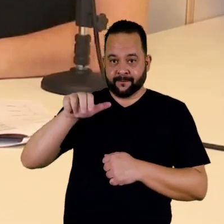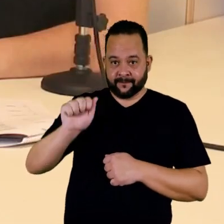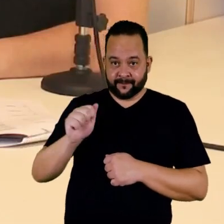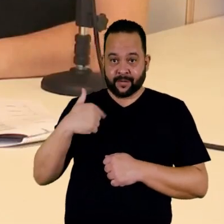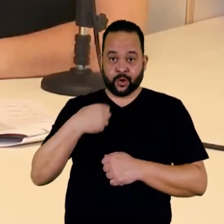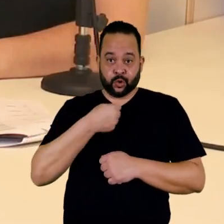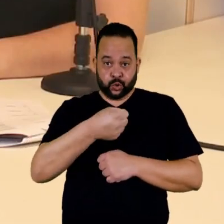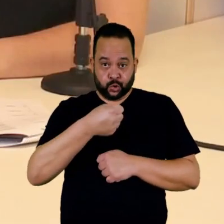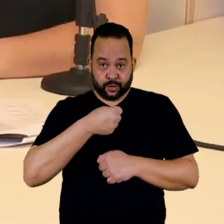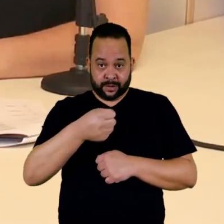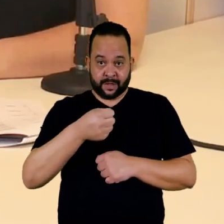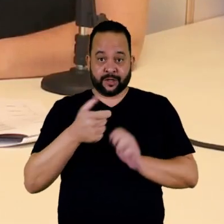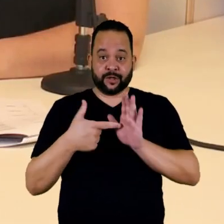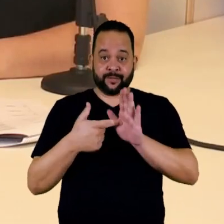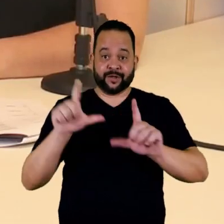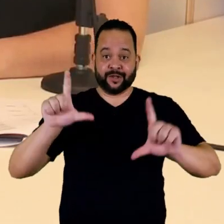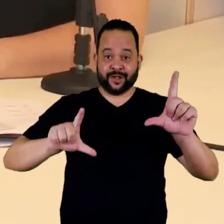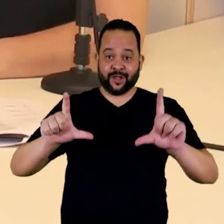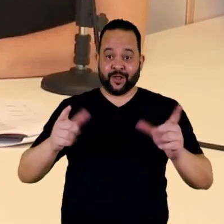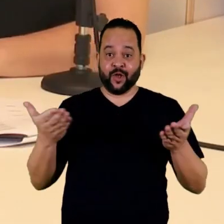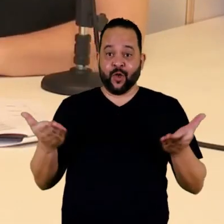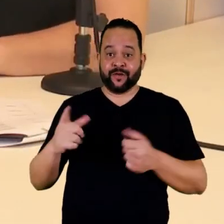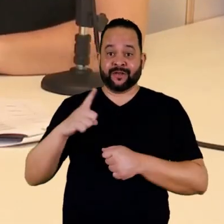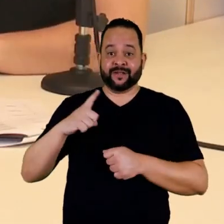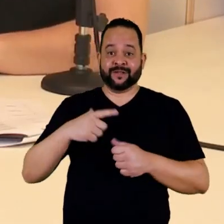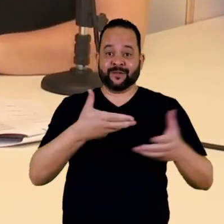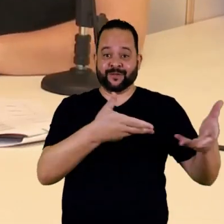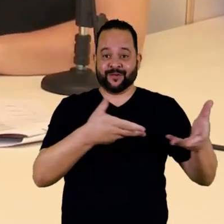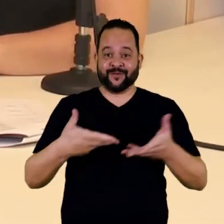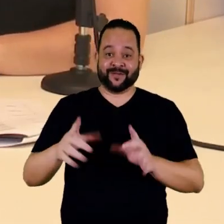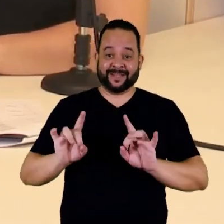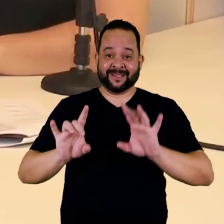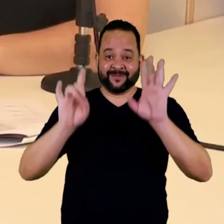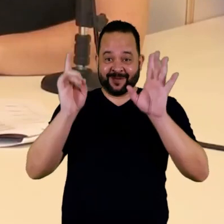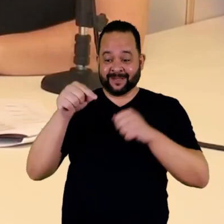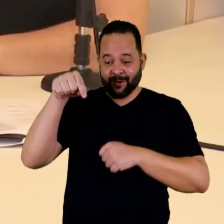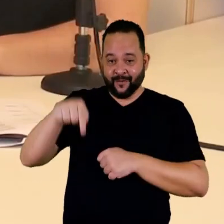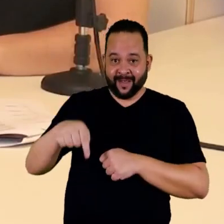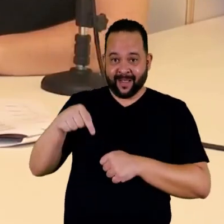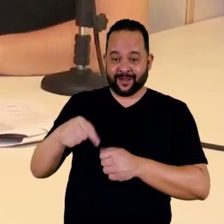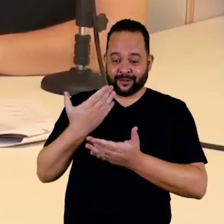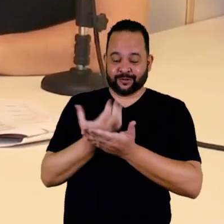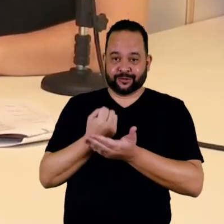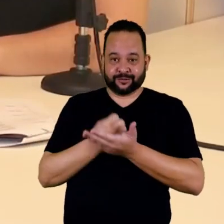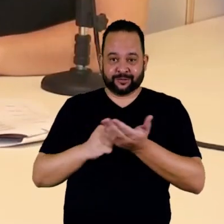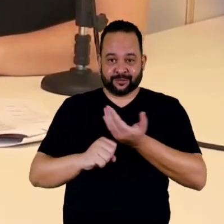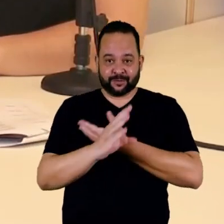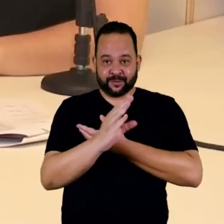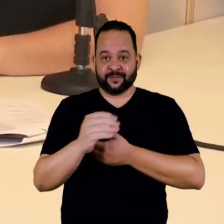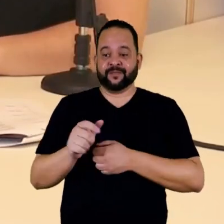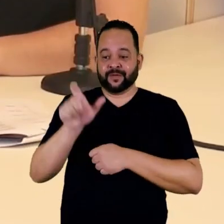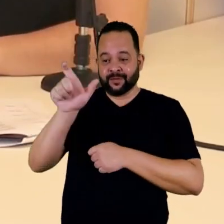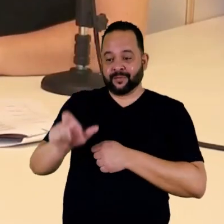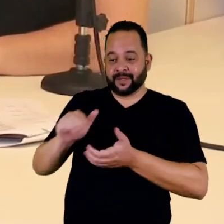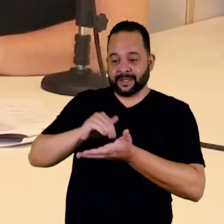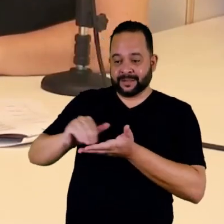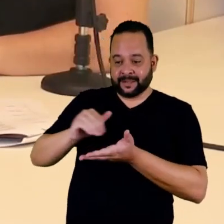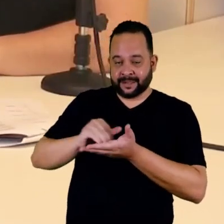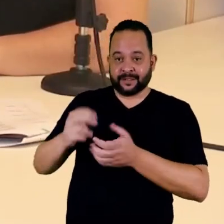apresentadora de TV e hoje nós temos uma convidada especial aqui no bblc a secretária da